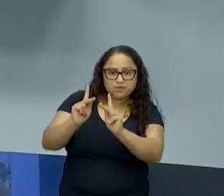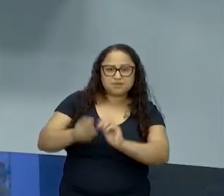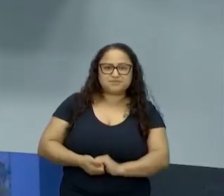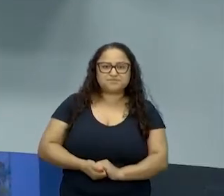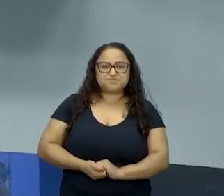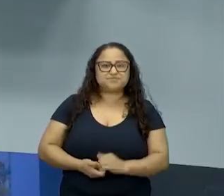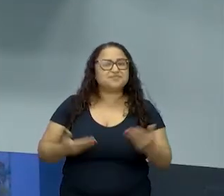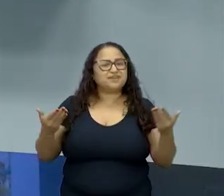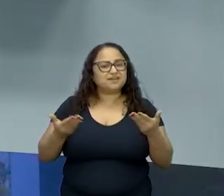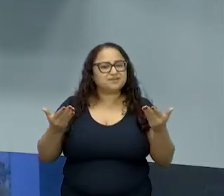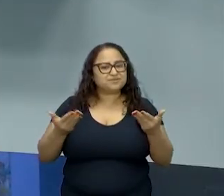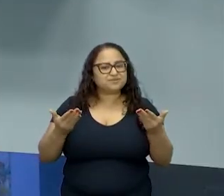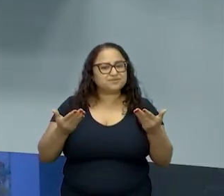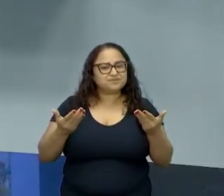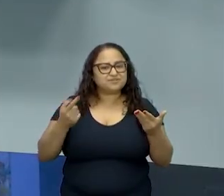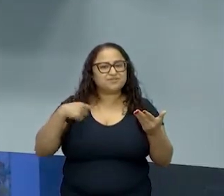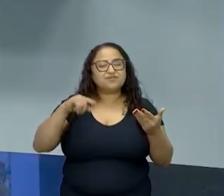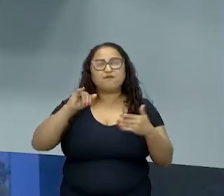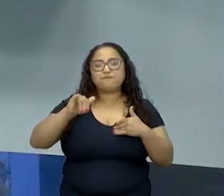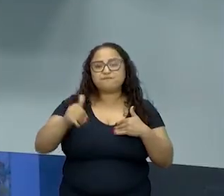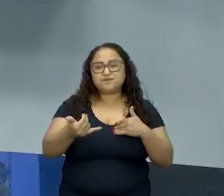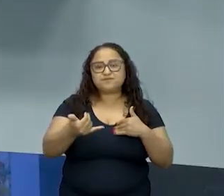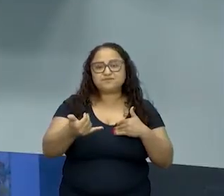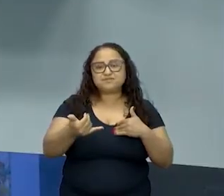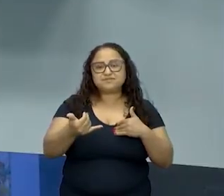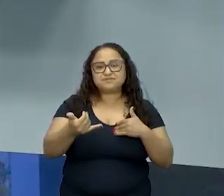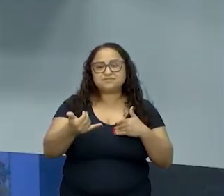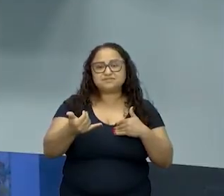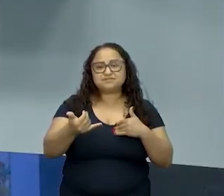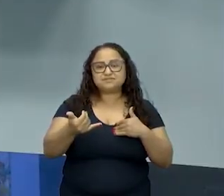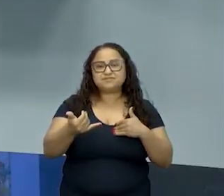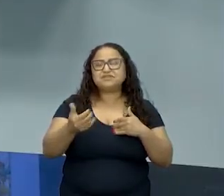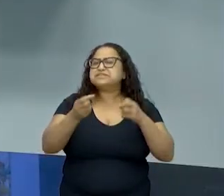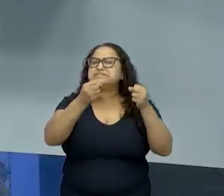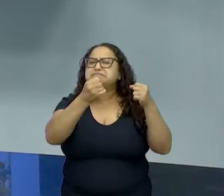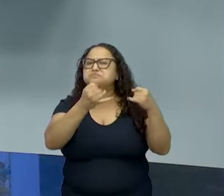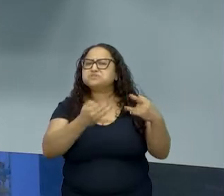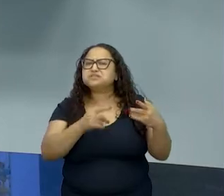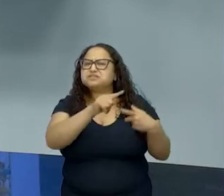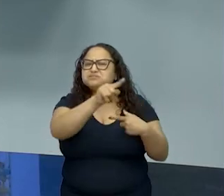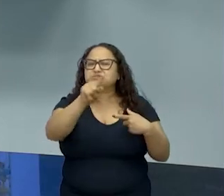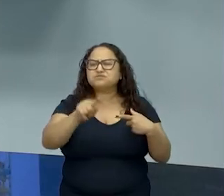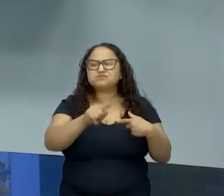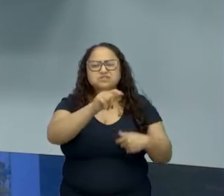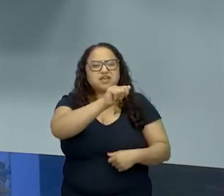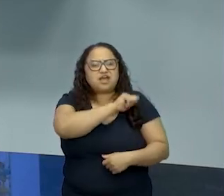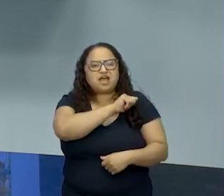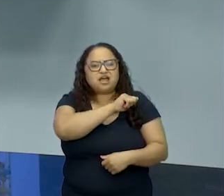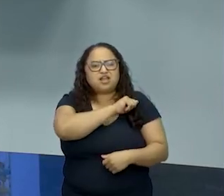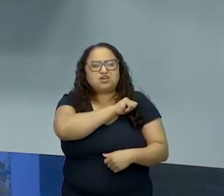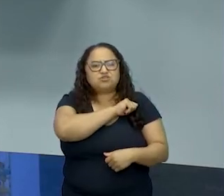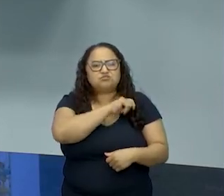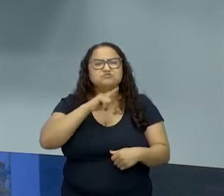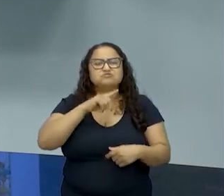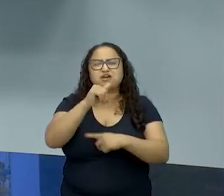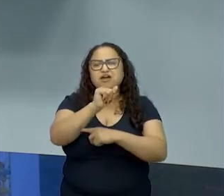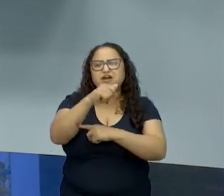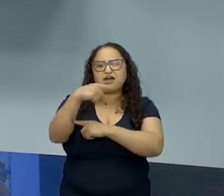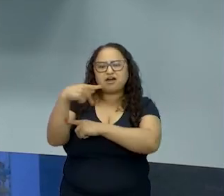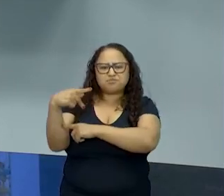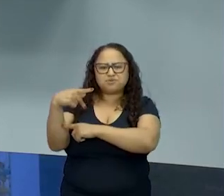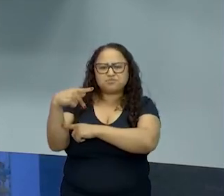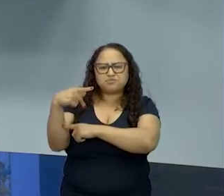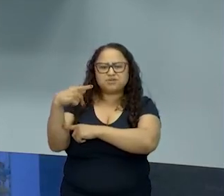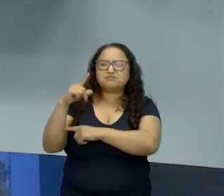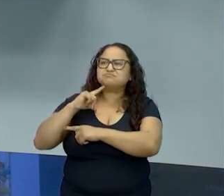E agora eu vou aproveitar aqui e falar aqui para você, estudante que está nos acompanhando via aplicativo. Aí